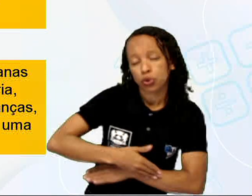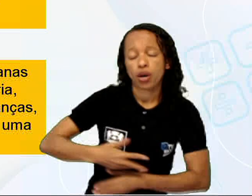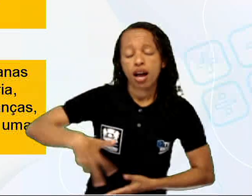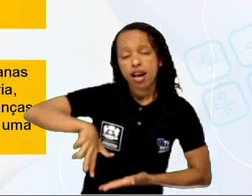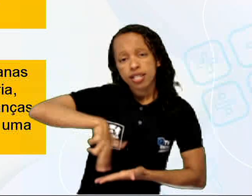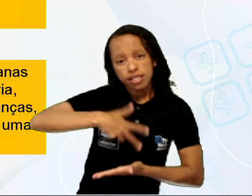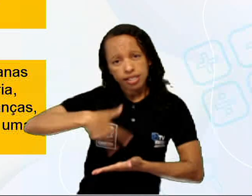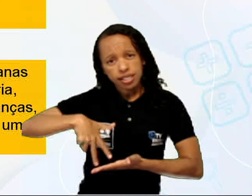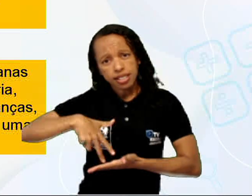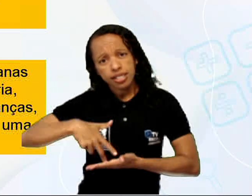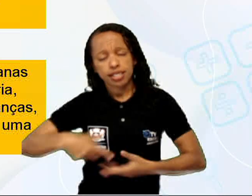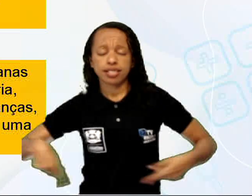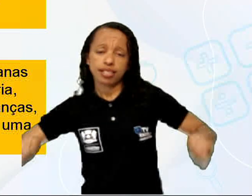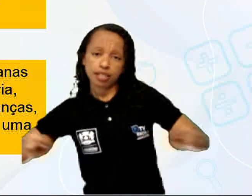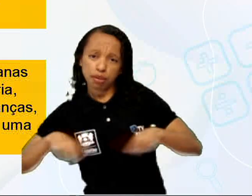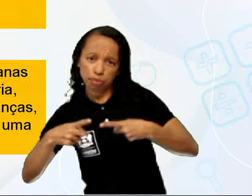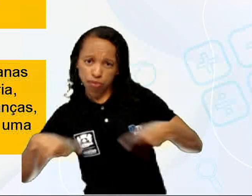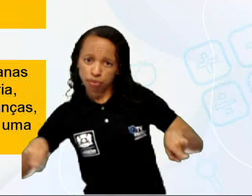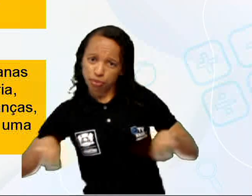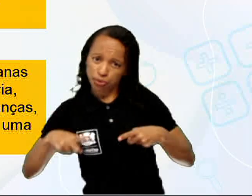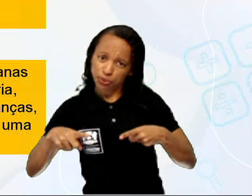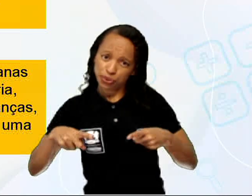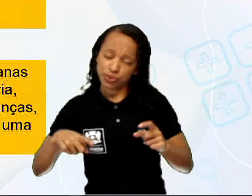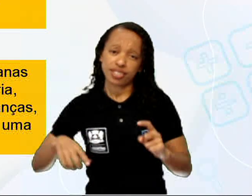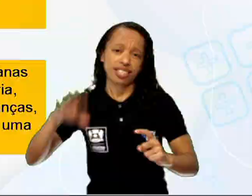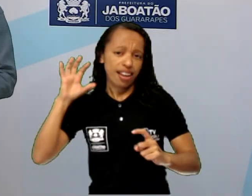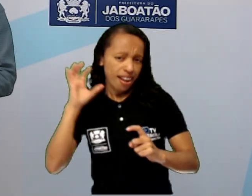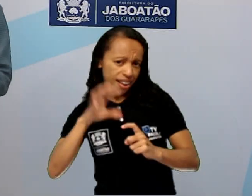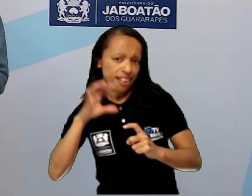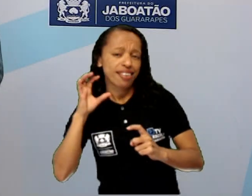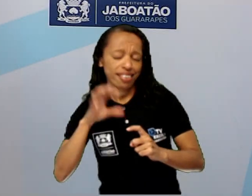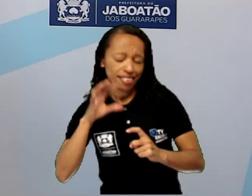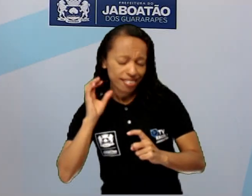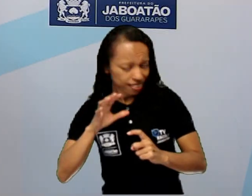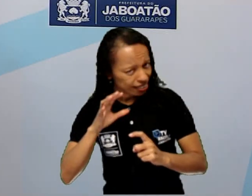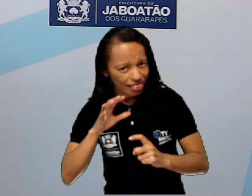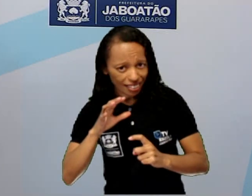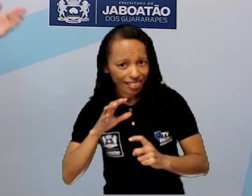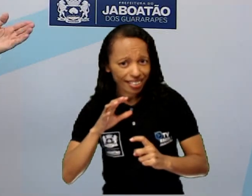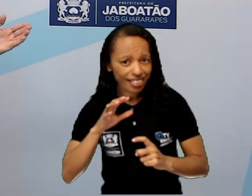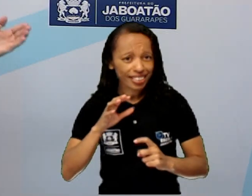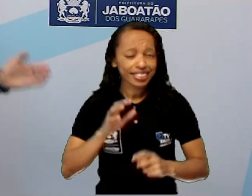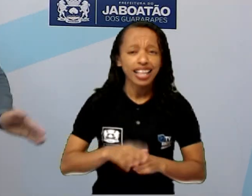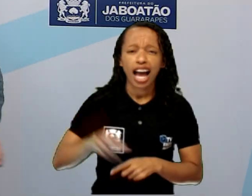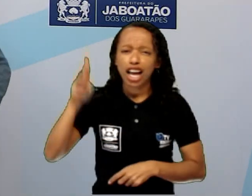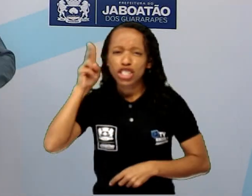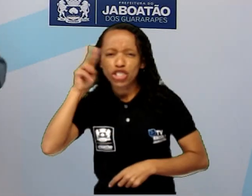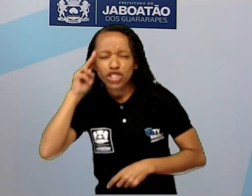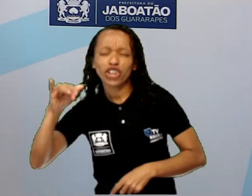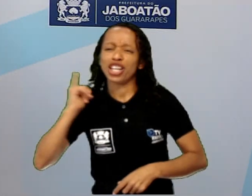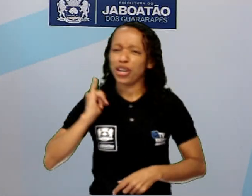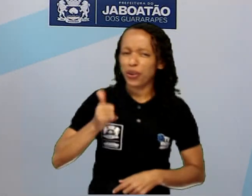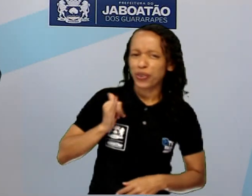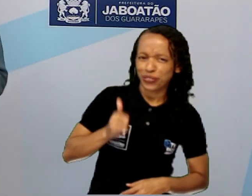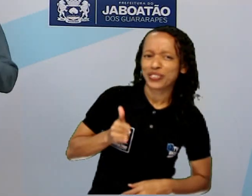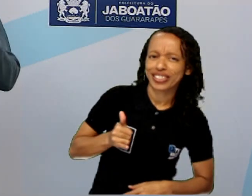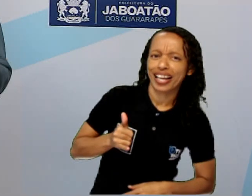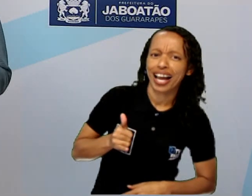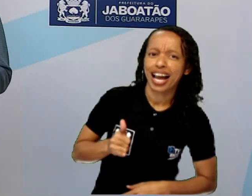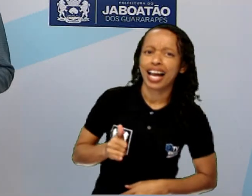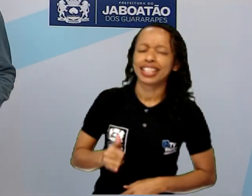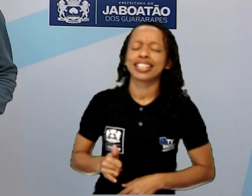cantigas, lendas e parlendas, ditados populares. Vejam que é muita coisa, é uma grande variedade